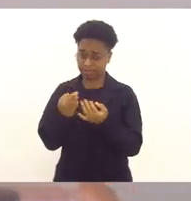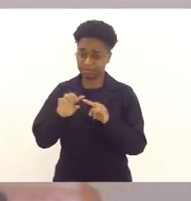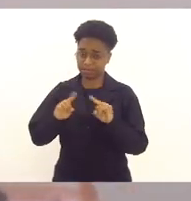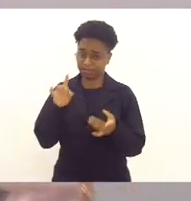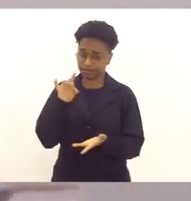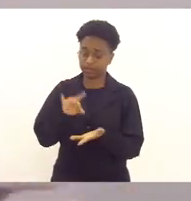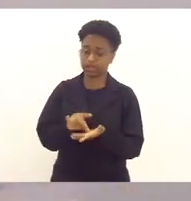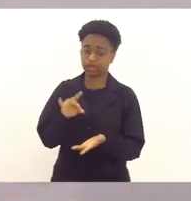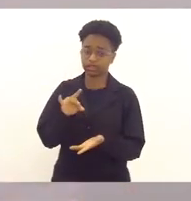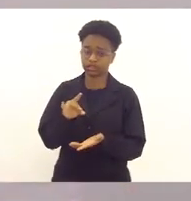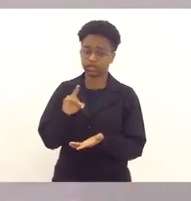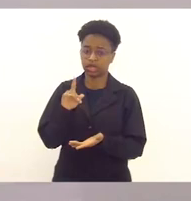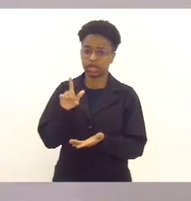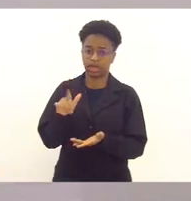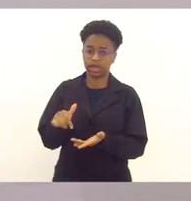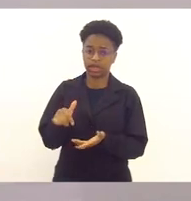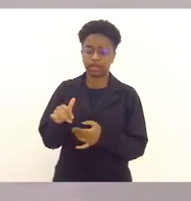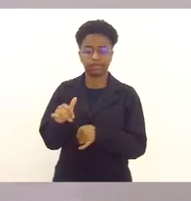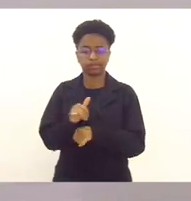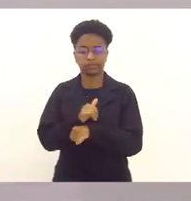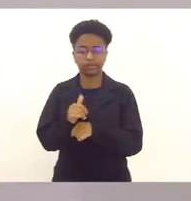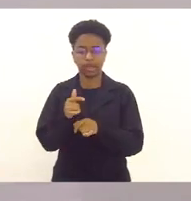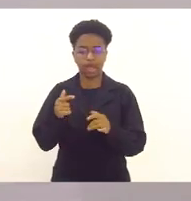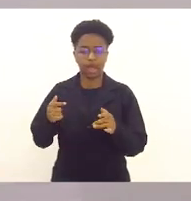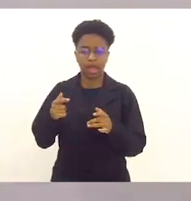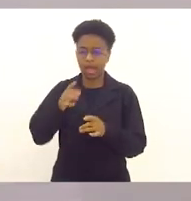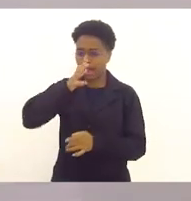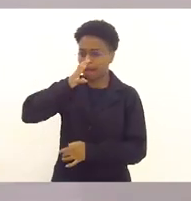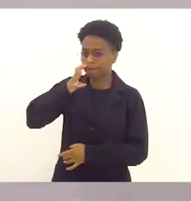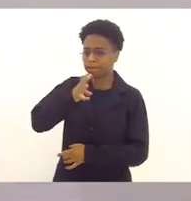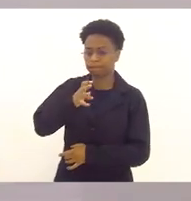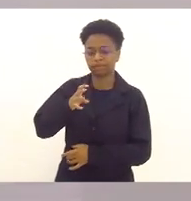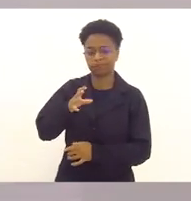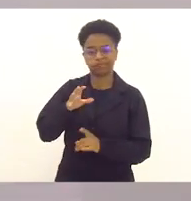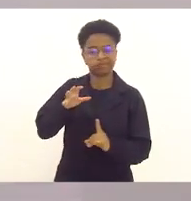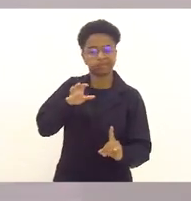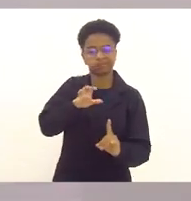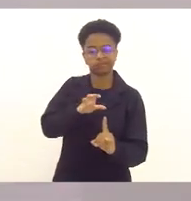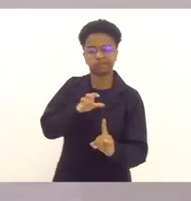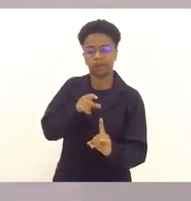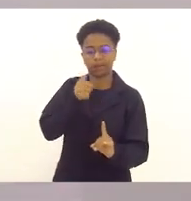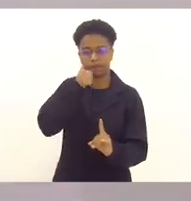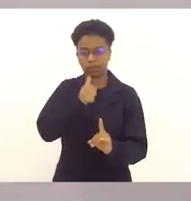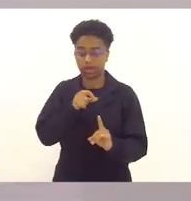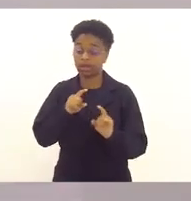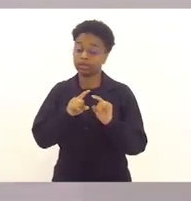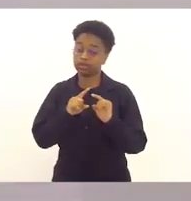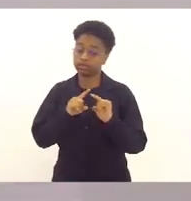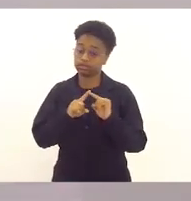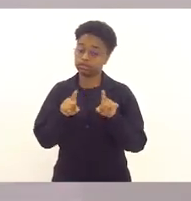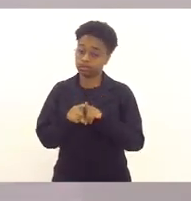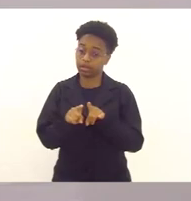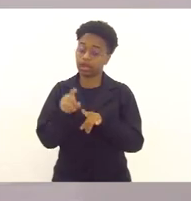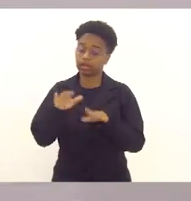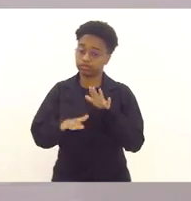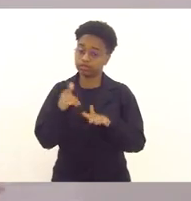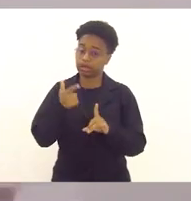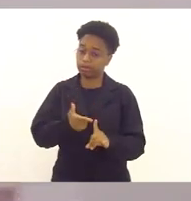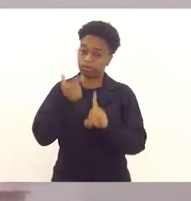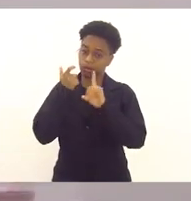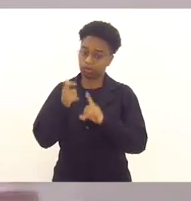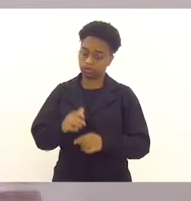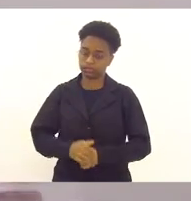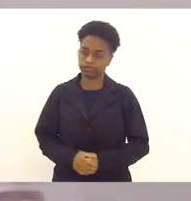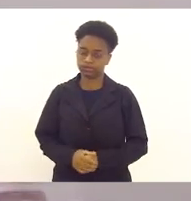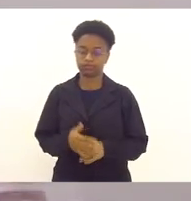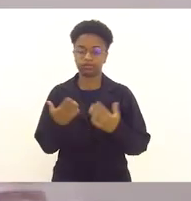elemento aí para ameaçar essa mulher quando não muito matá-la então é muito importante a gente